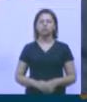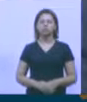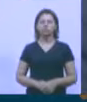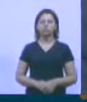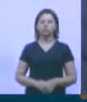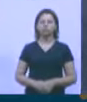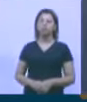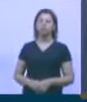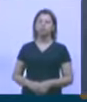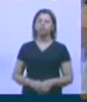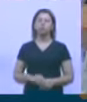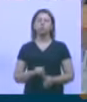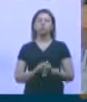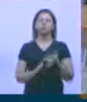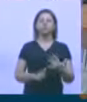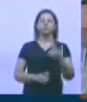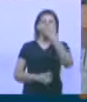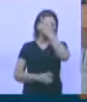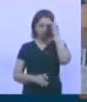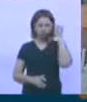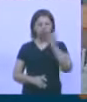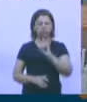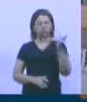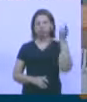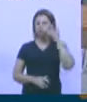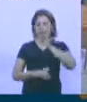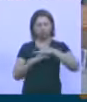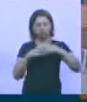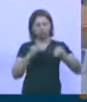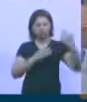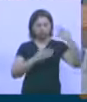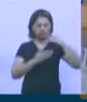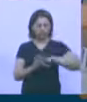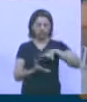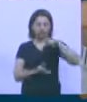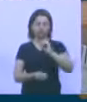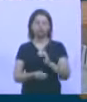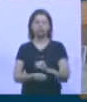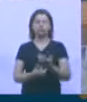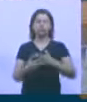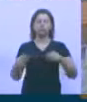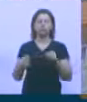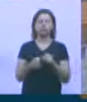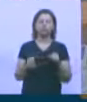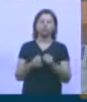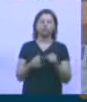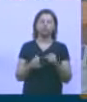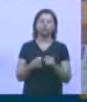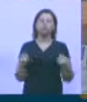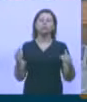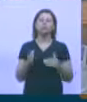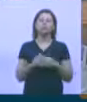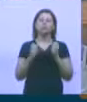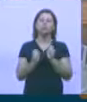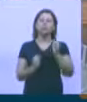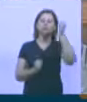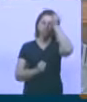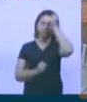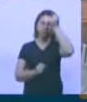inner healing. Muitas vezes a pessoa não vai se curar espiritualmente de algo que ela fez, né? Até ela pode se